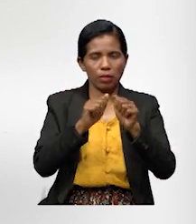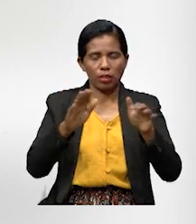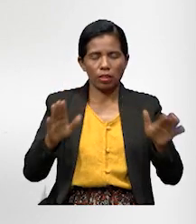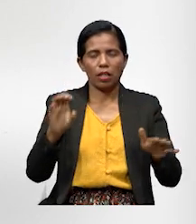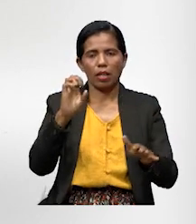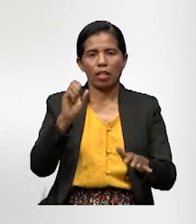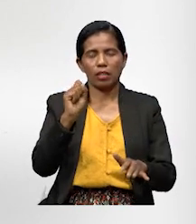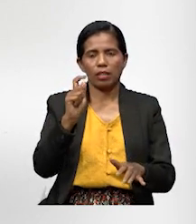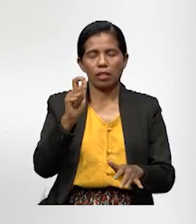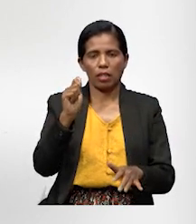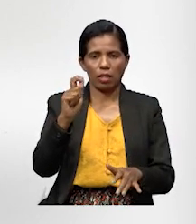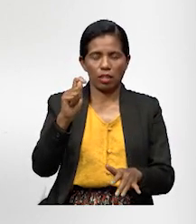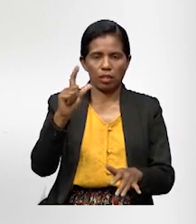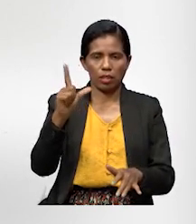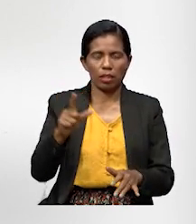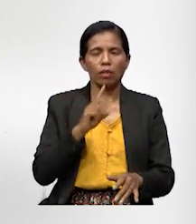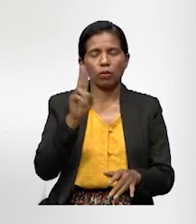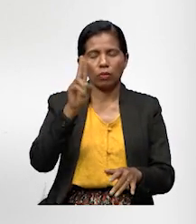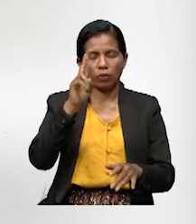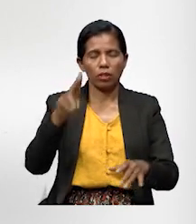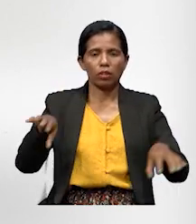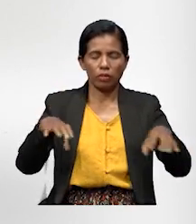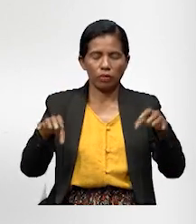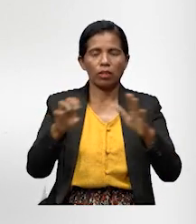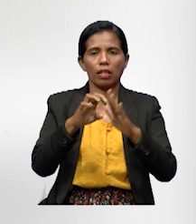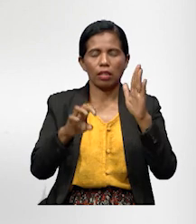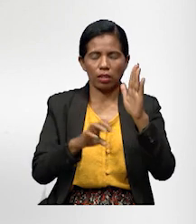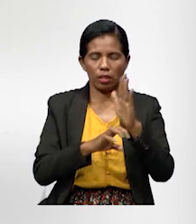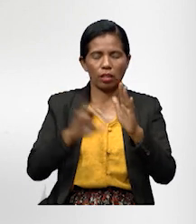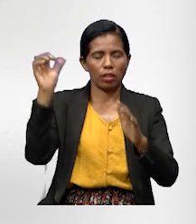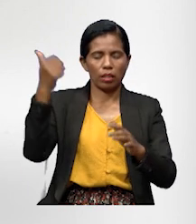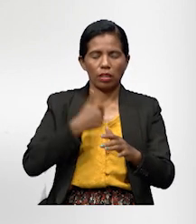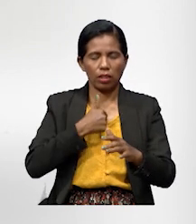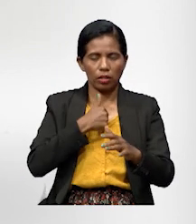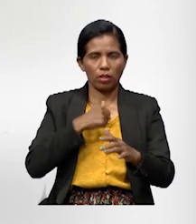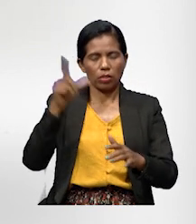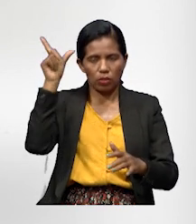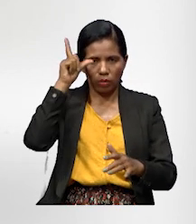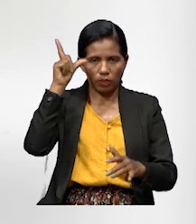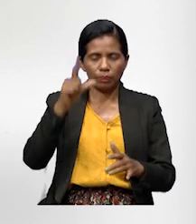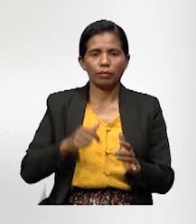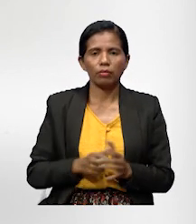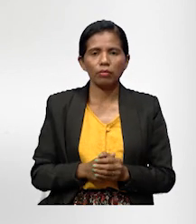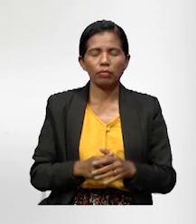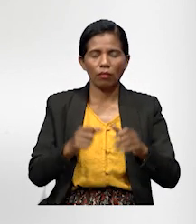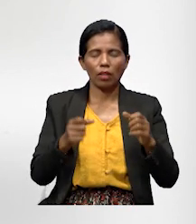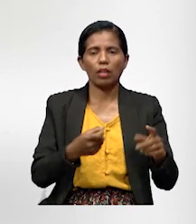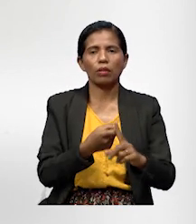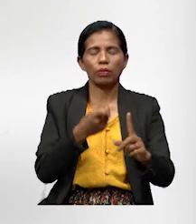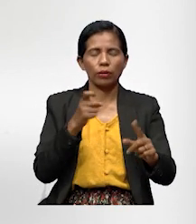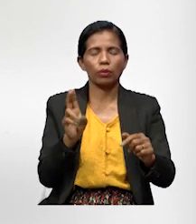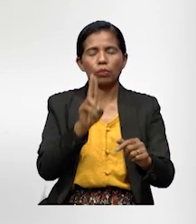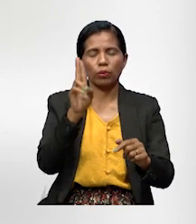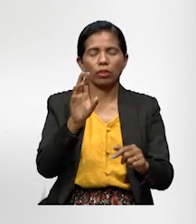Lino Torezão, politiza recurso Estado União para a candidatura Rússi Fretelin Francisco Guterres Luolo. Le Rússi usa o